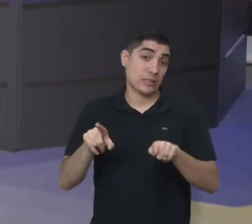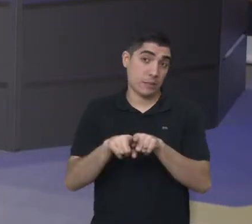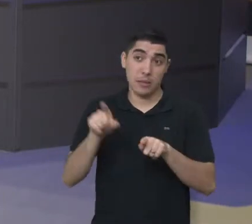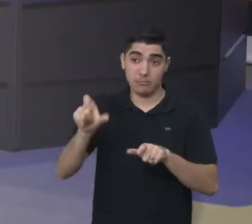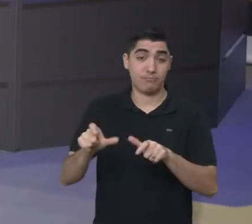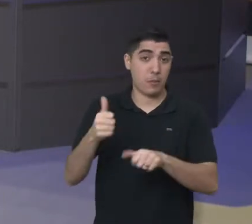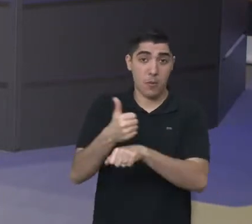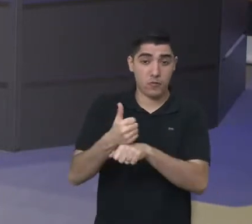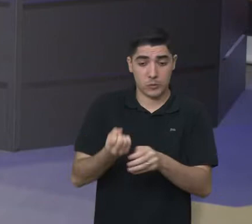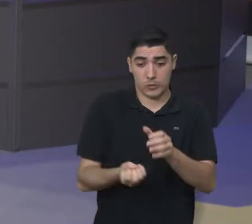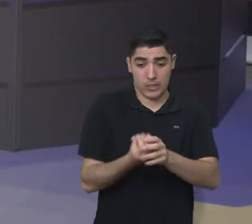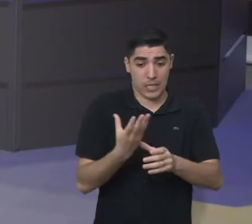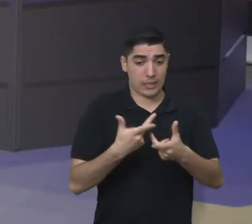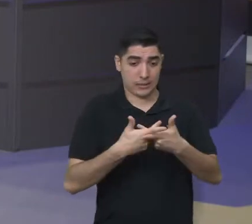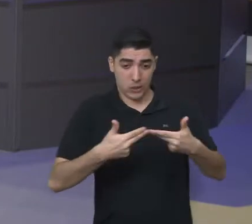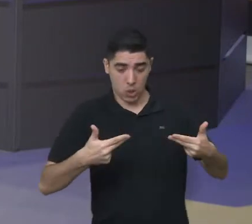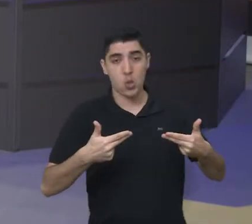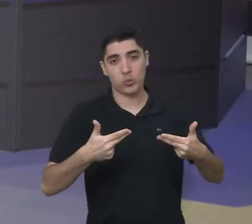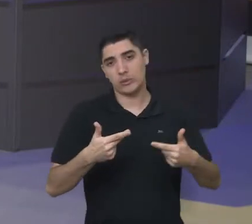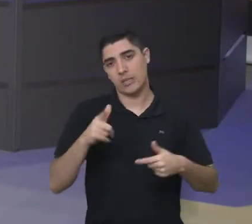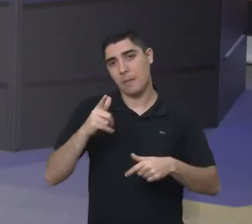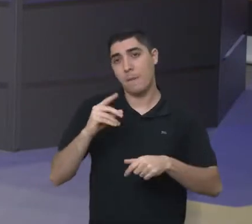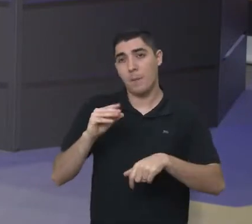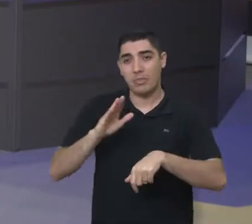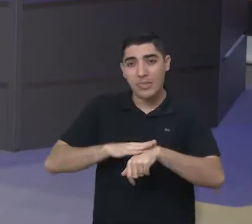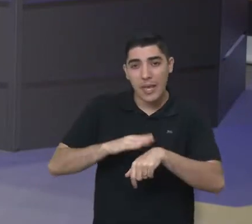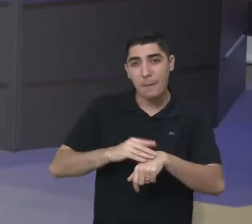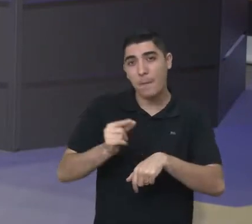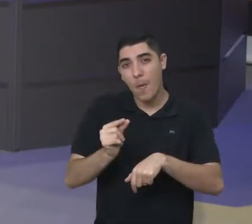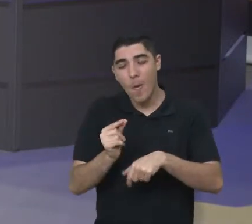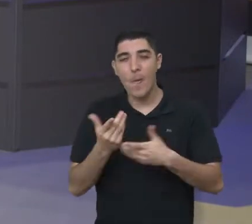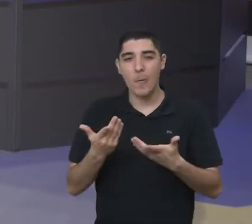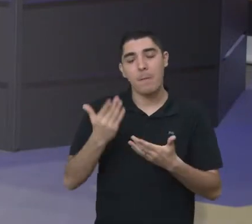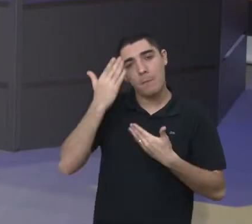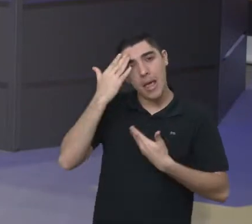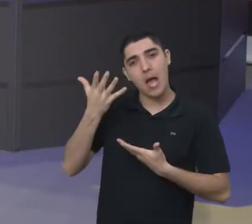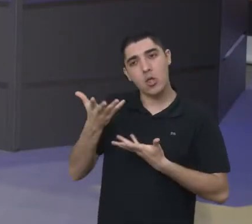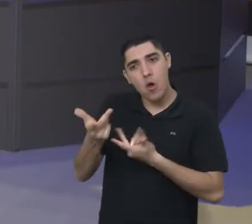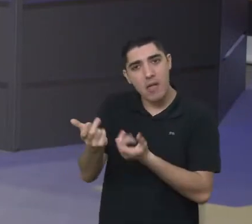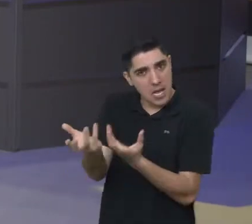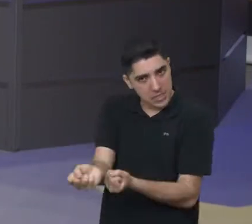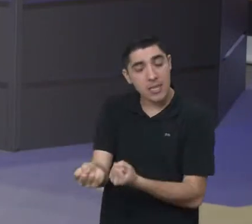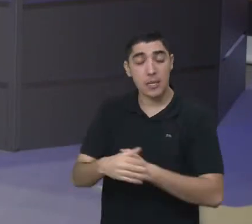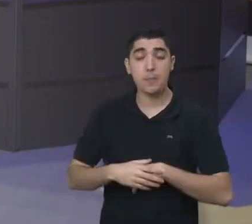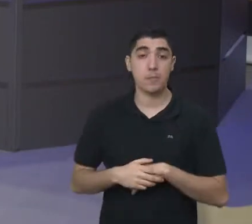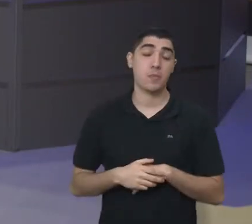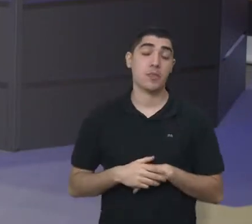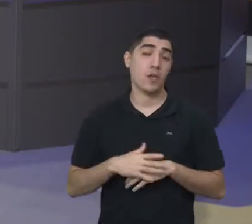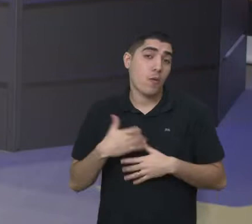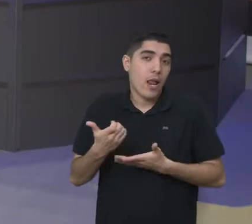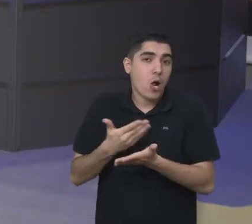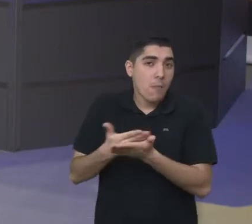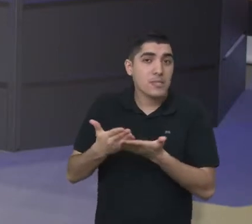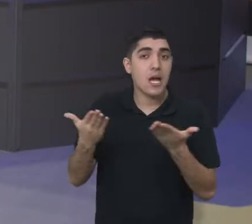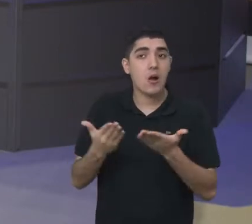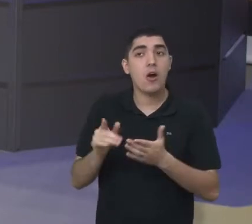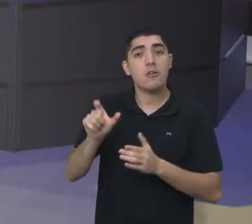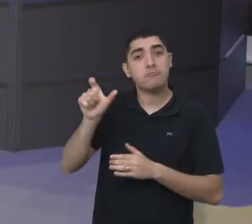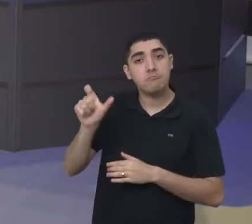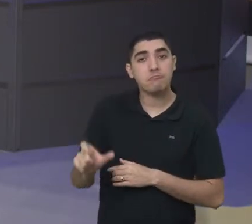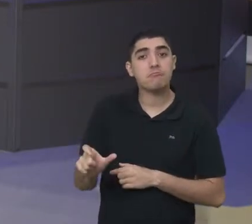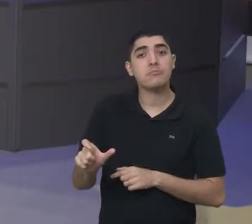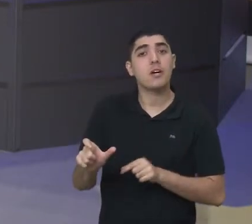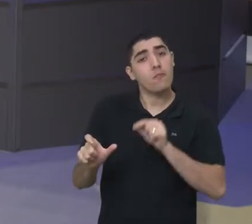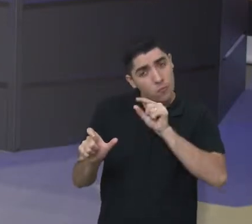Nesse meio de criação deve ser Nem bastante corrido, mas obrigado pelo convite. E eu gostaria de começar a entrevista